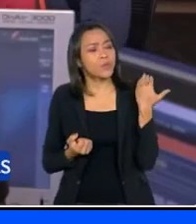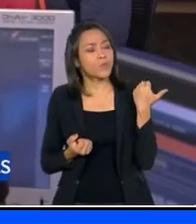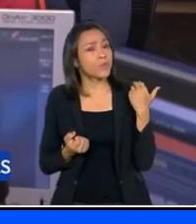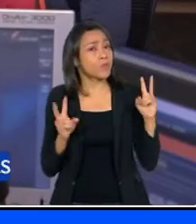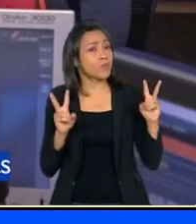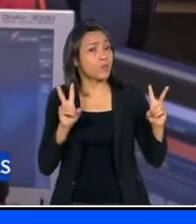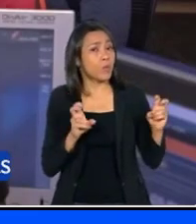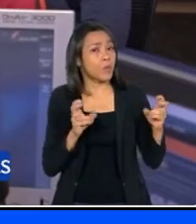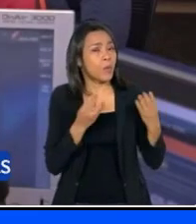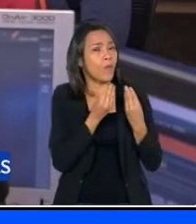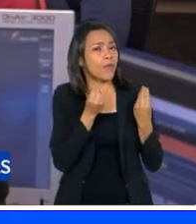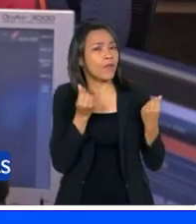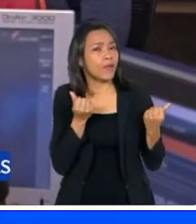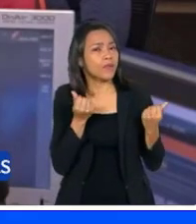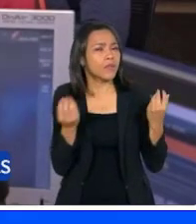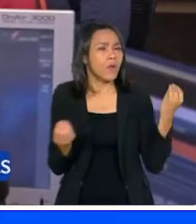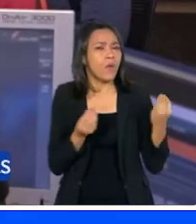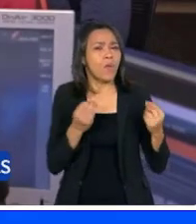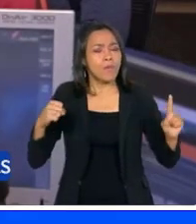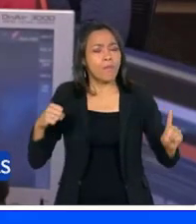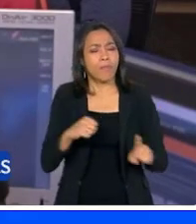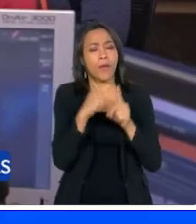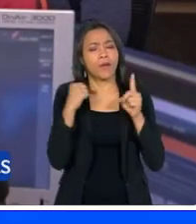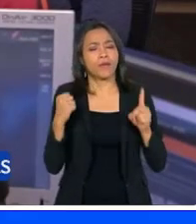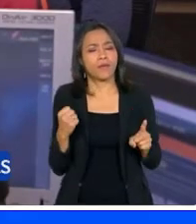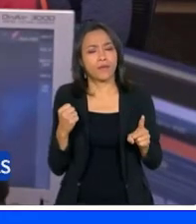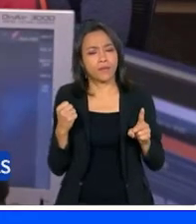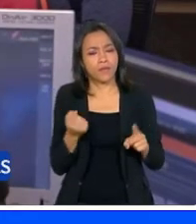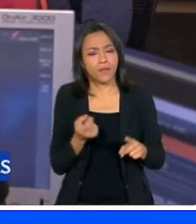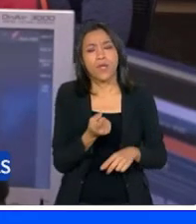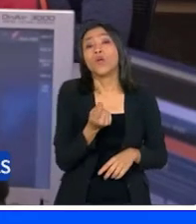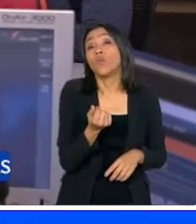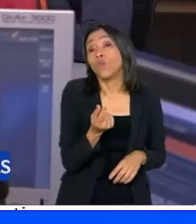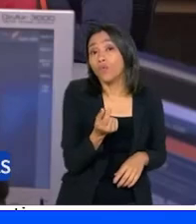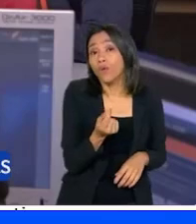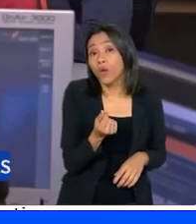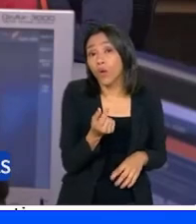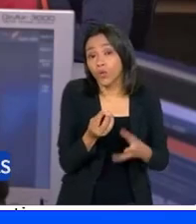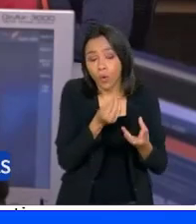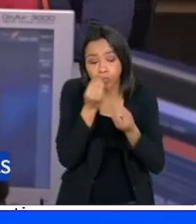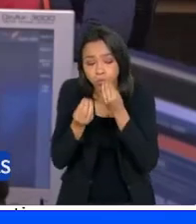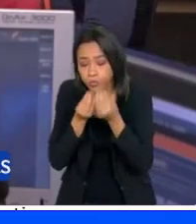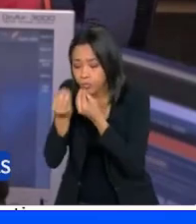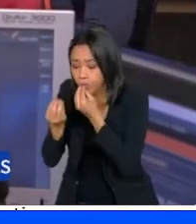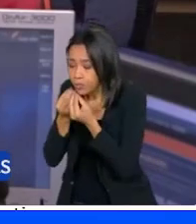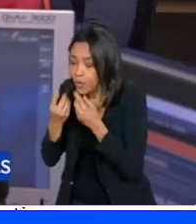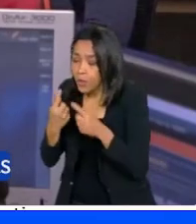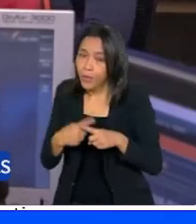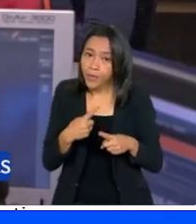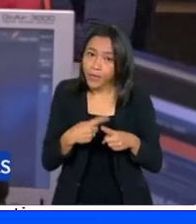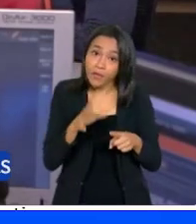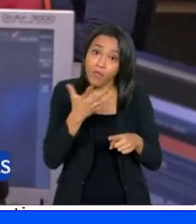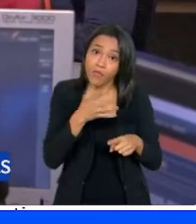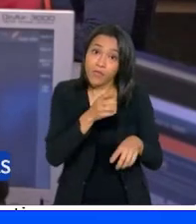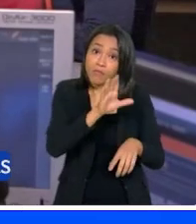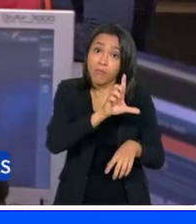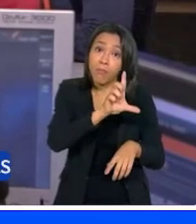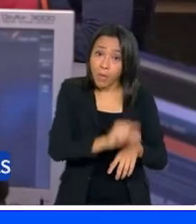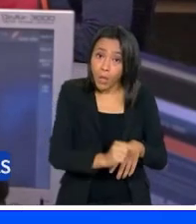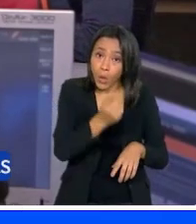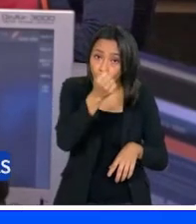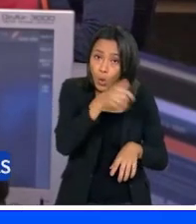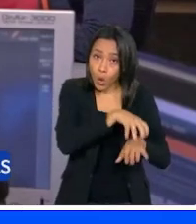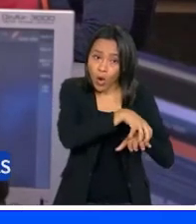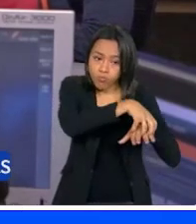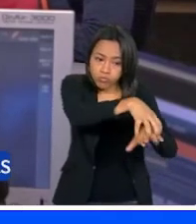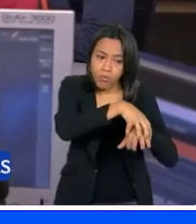que medida isso impacta no preço dos alimentos, né? Porque aí você tem um frete talvez mais barato, que você tem uma